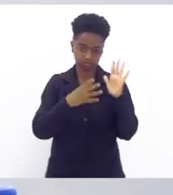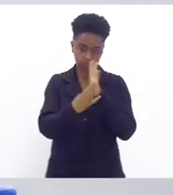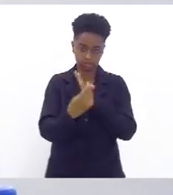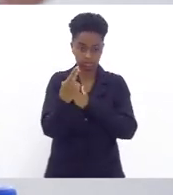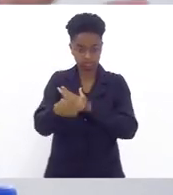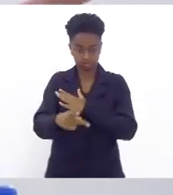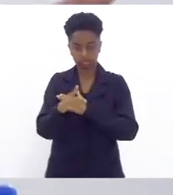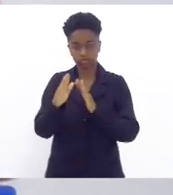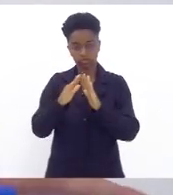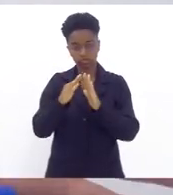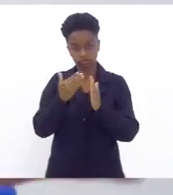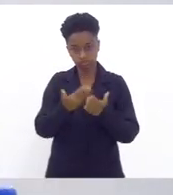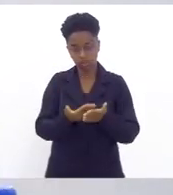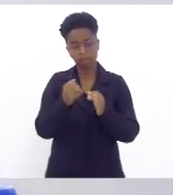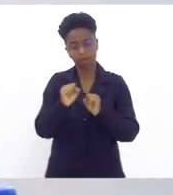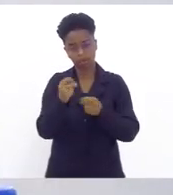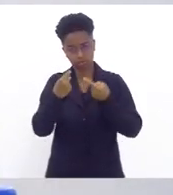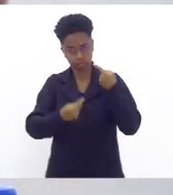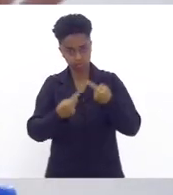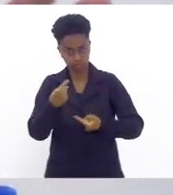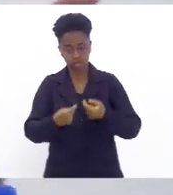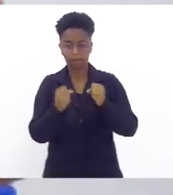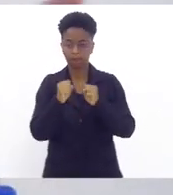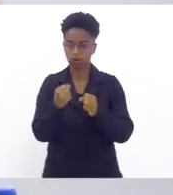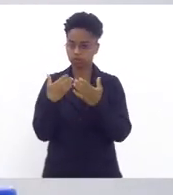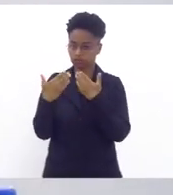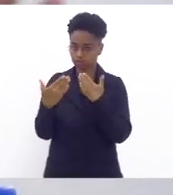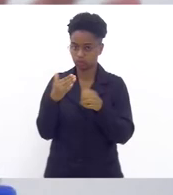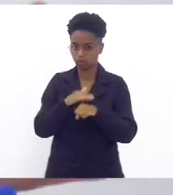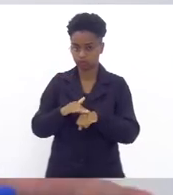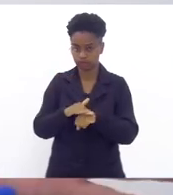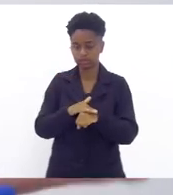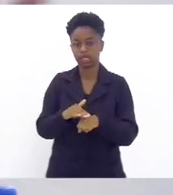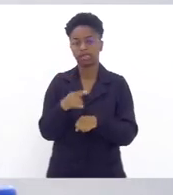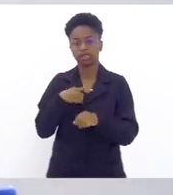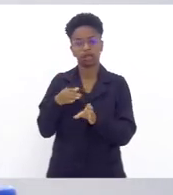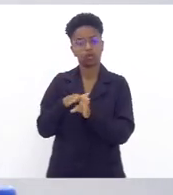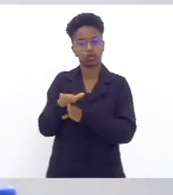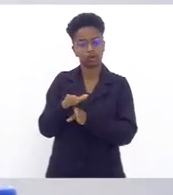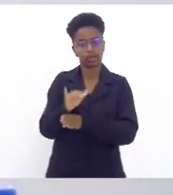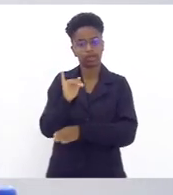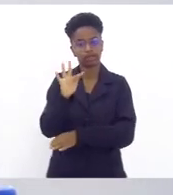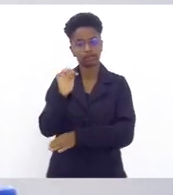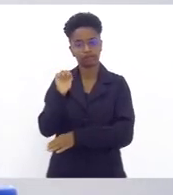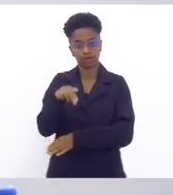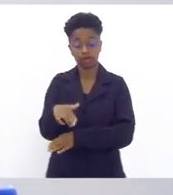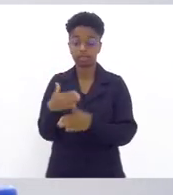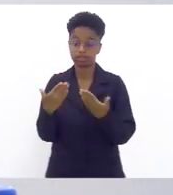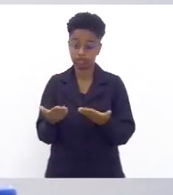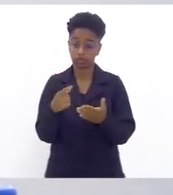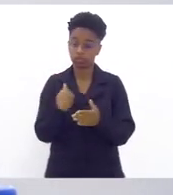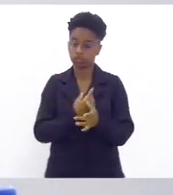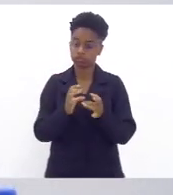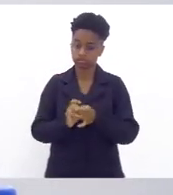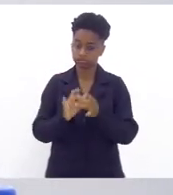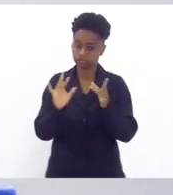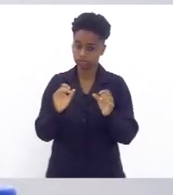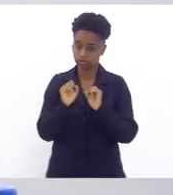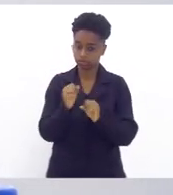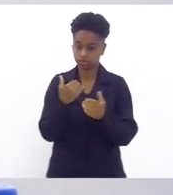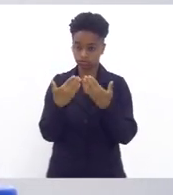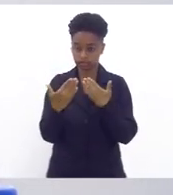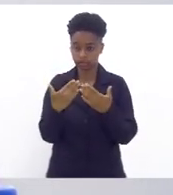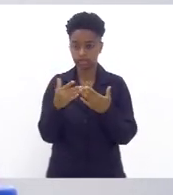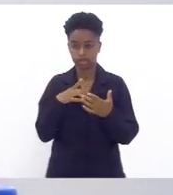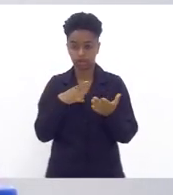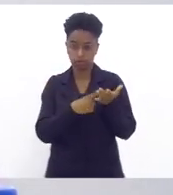também isso tudo pode ser discutido isso tudo pode ser conversado com orientação de Fan então por favor estamos à disposição e aí a